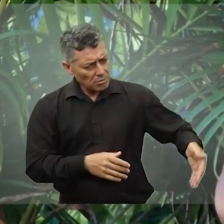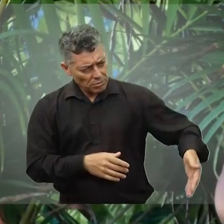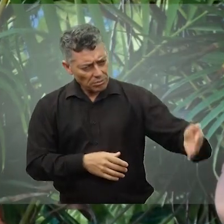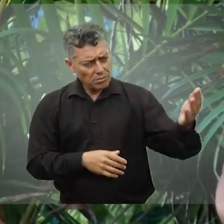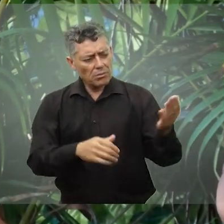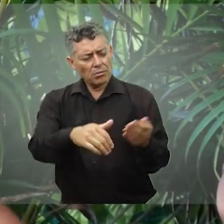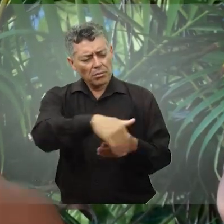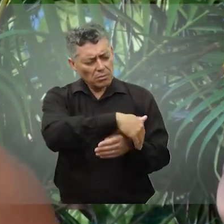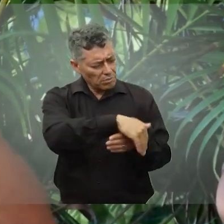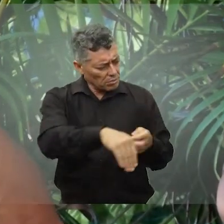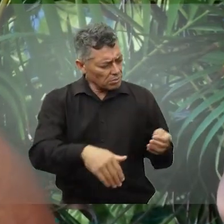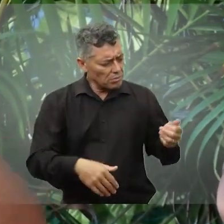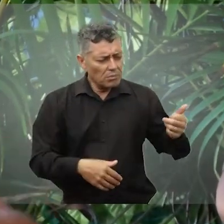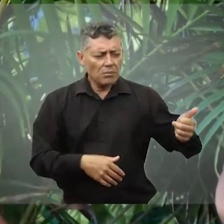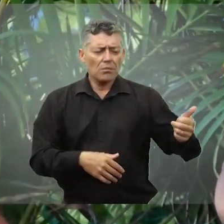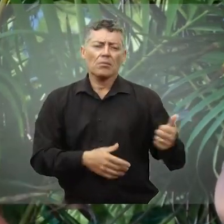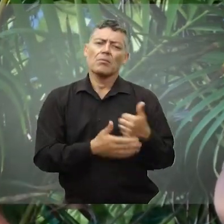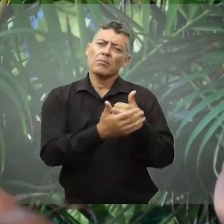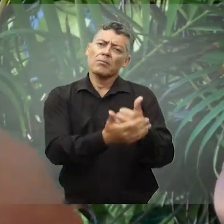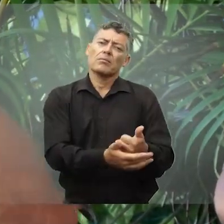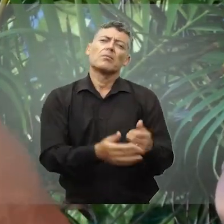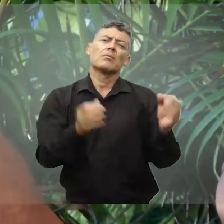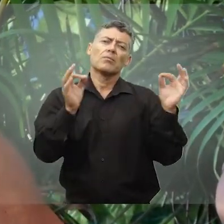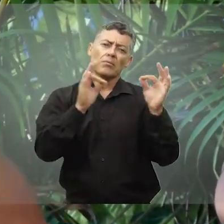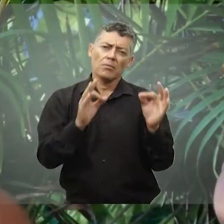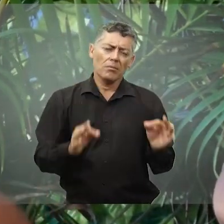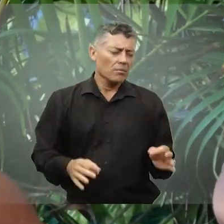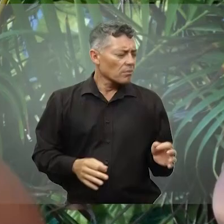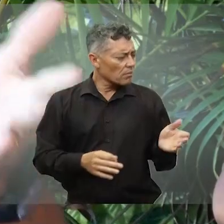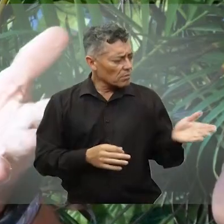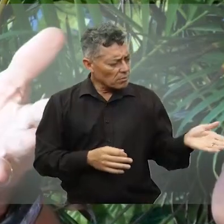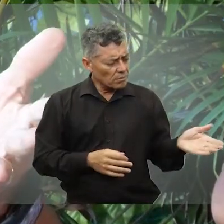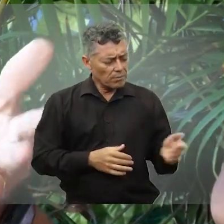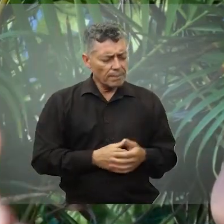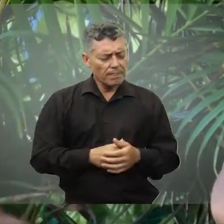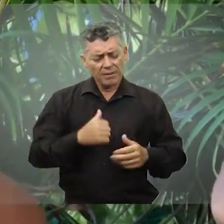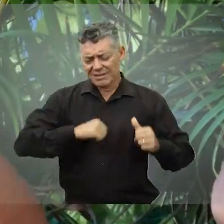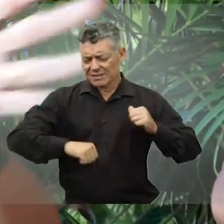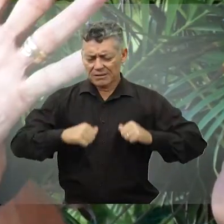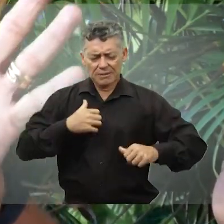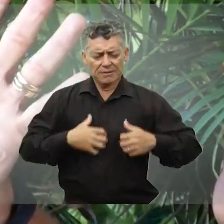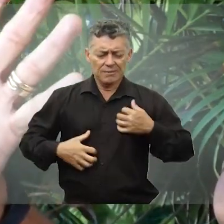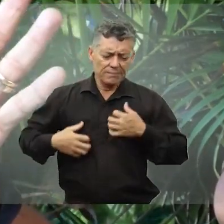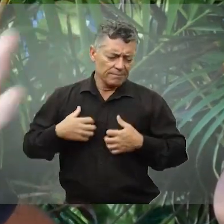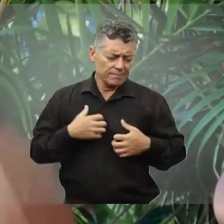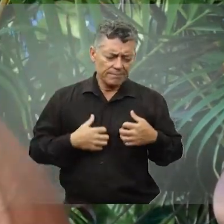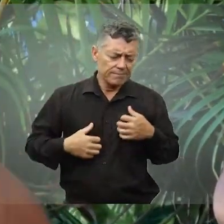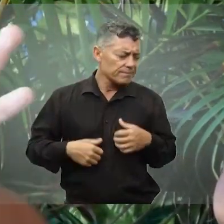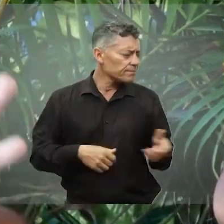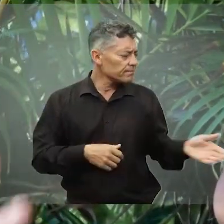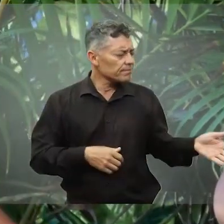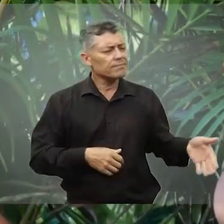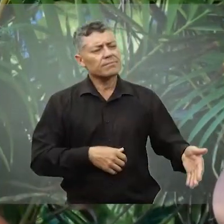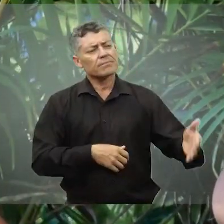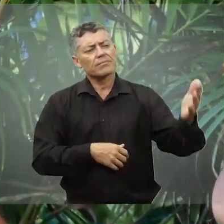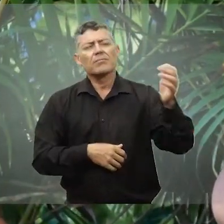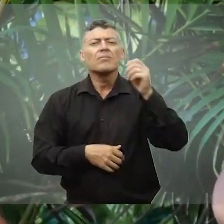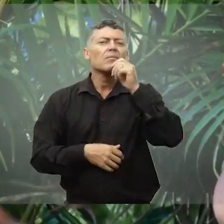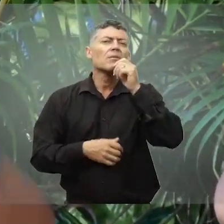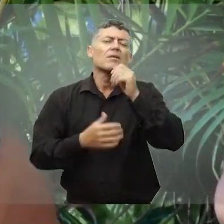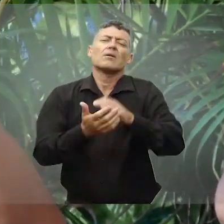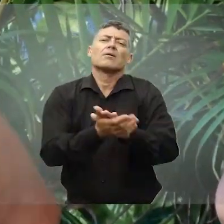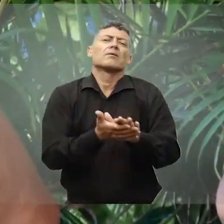o intuito disso, com o intuito de levar felicidade. Você não tem que ir para a rua. Você está estressado? Você vai desestressar lá. Não fica estressado lá no meio,